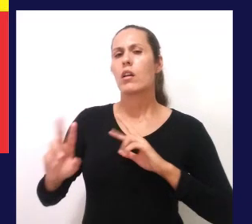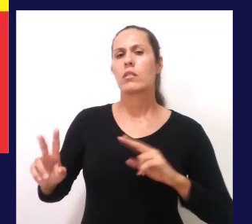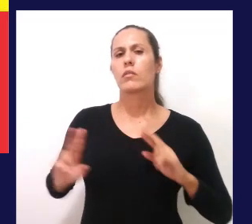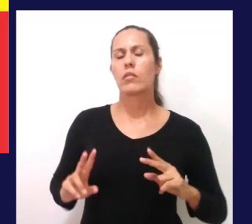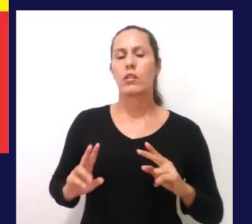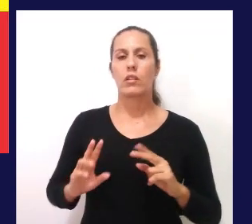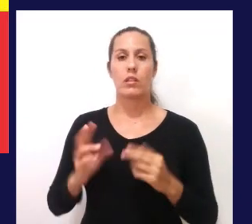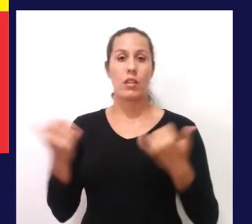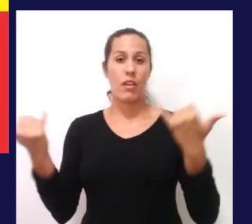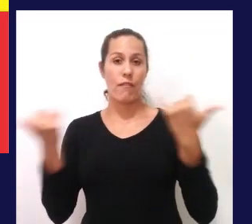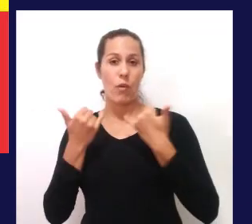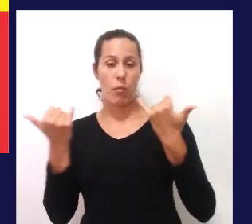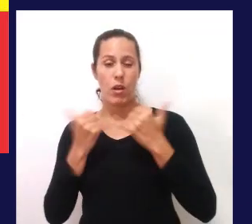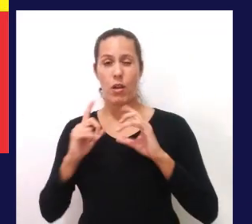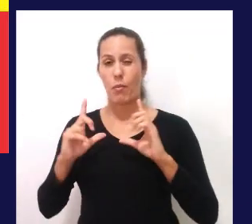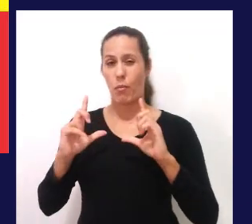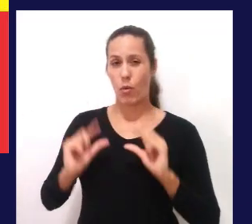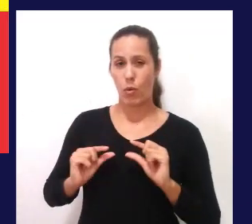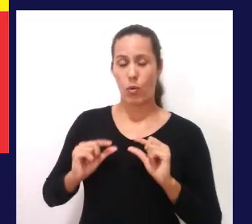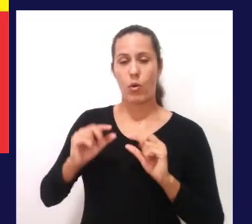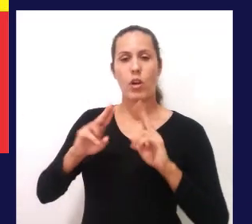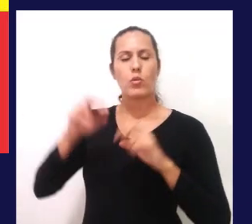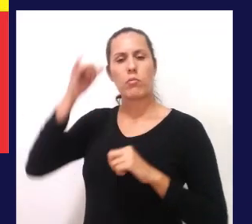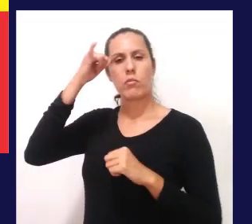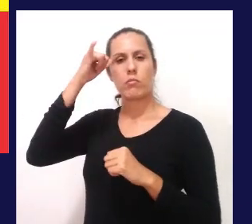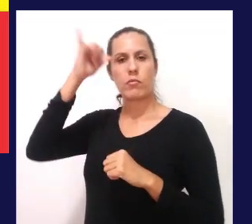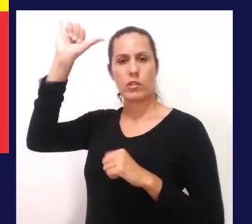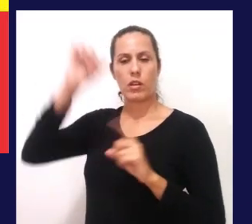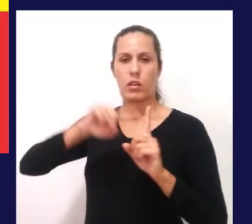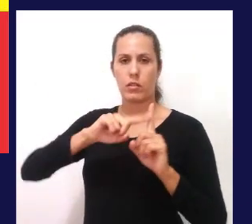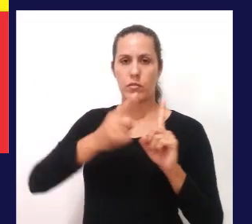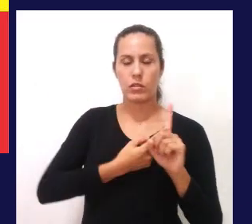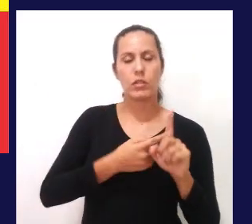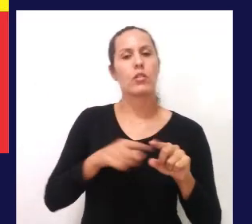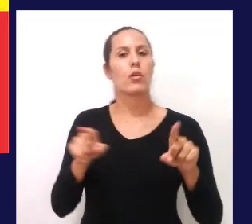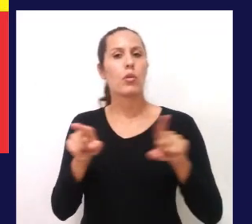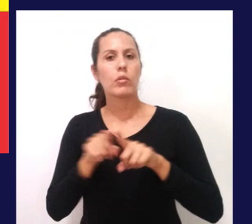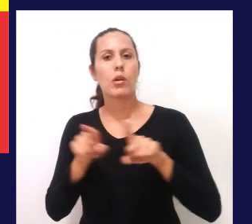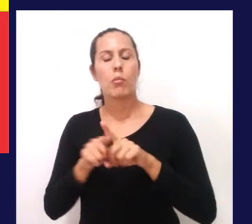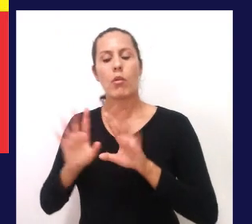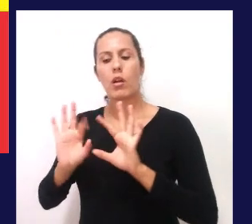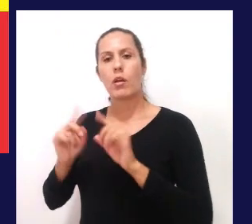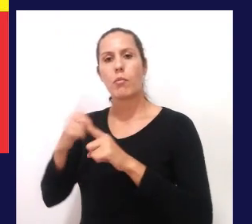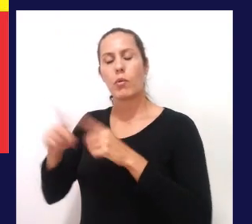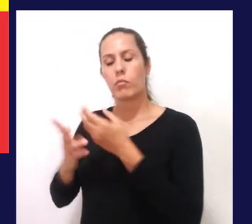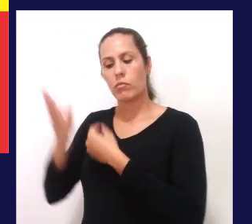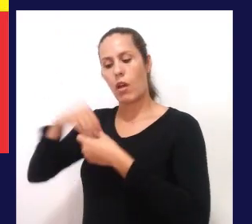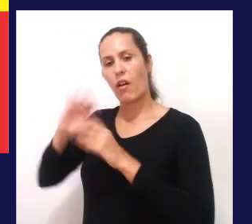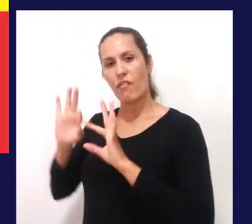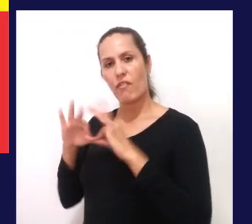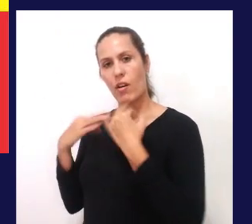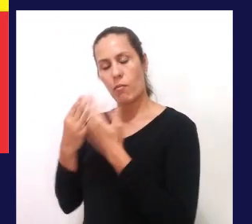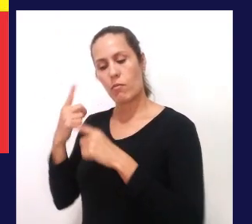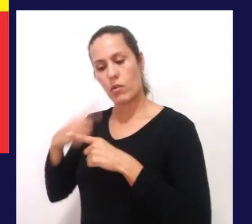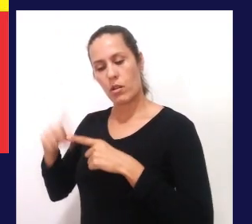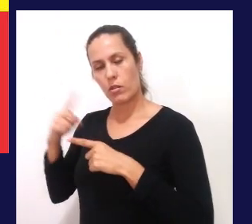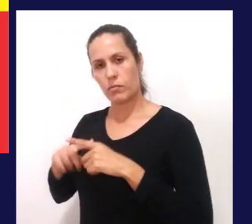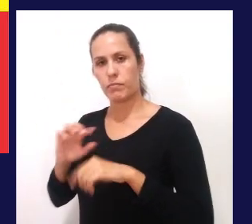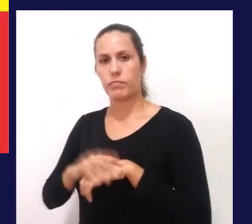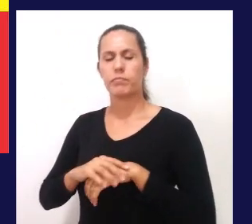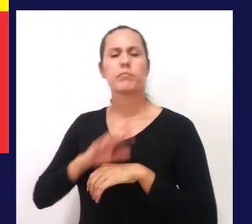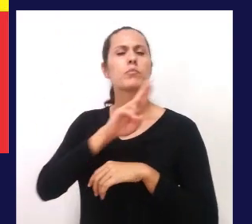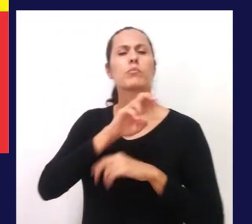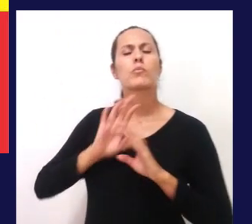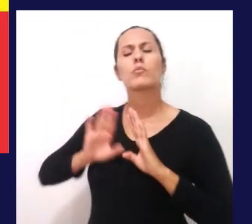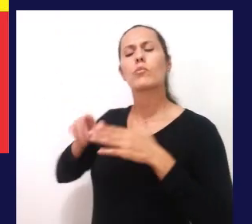vida, desde pouca informação a respeito de prevenção até problemas de estrutura familiar.